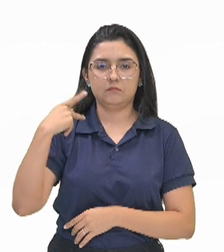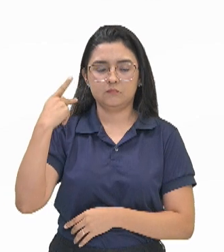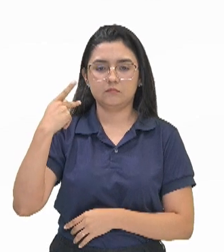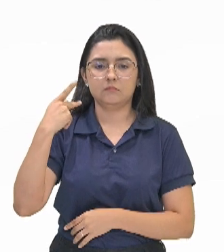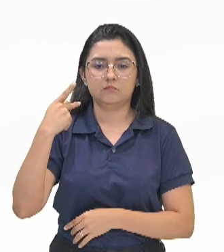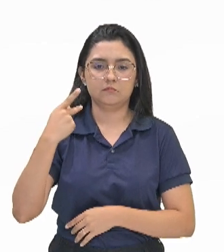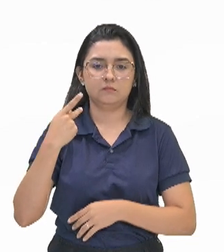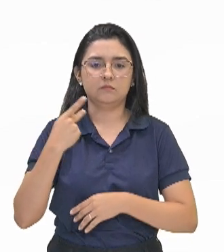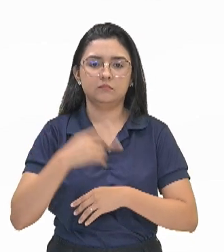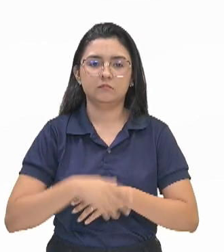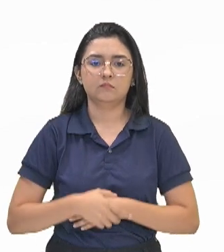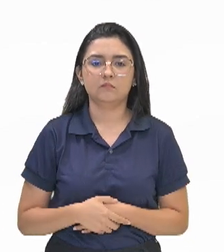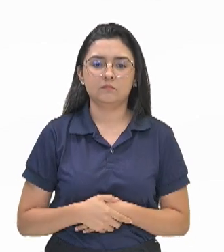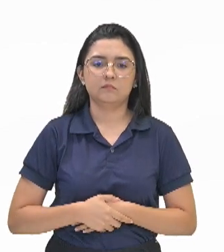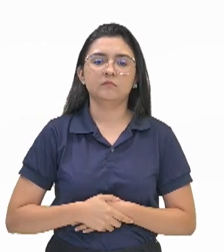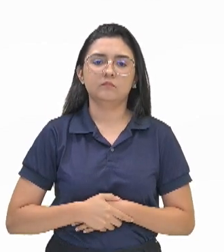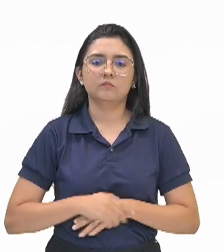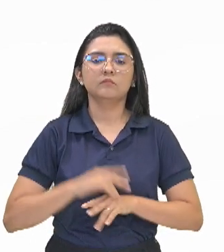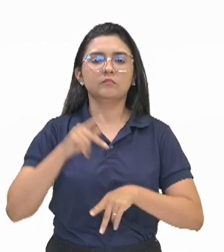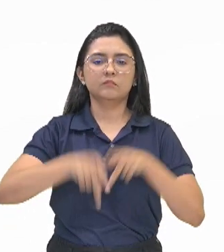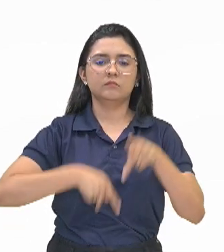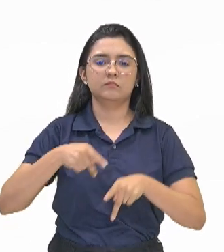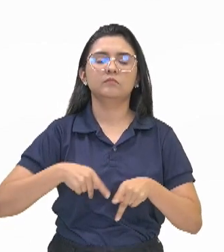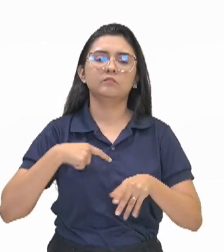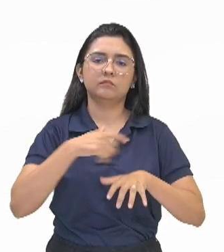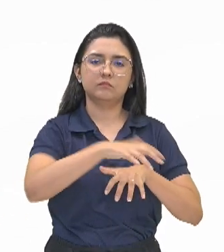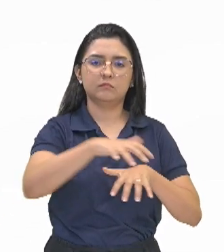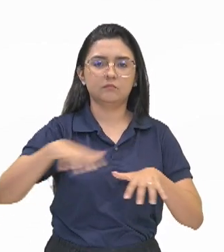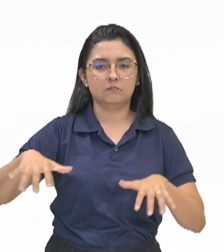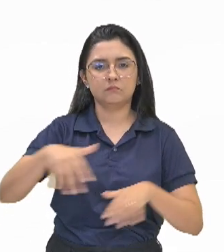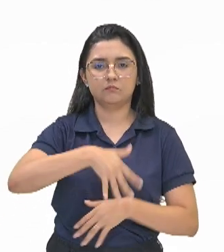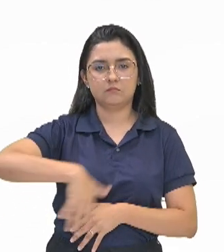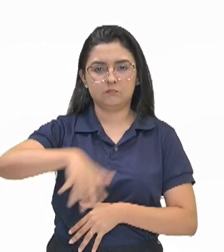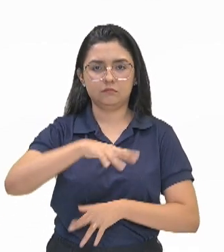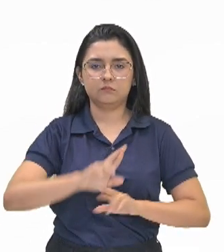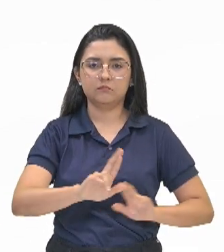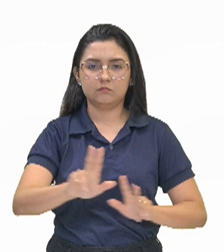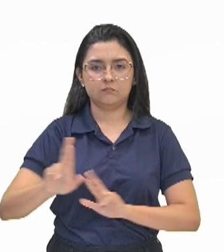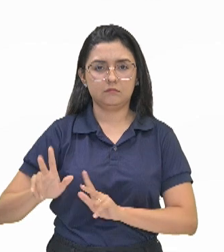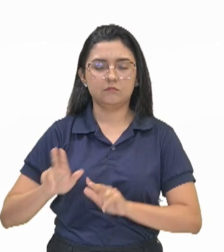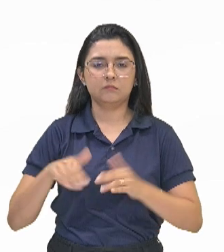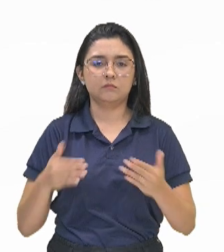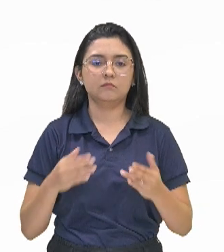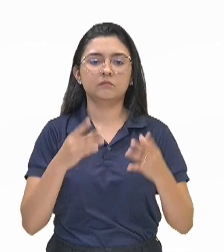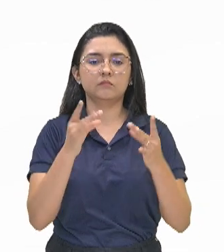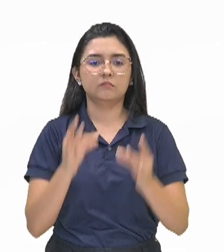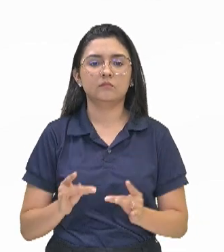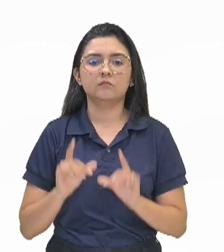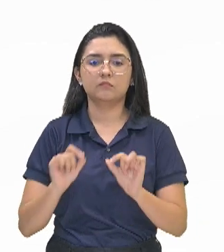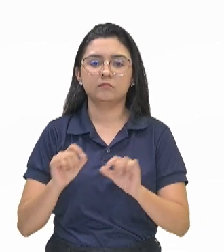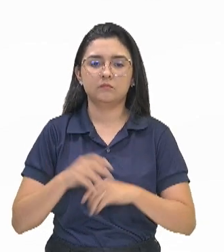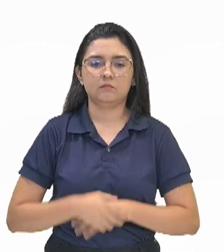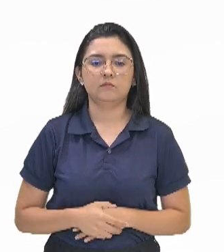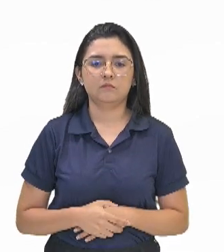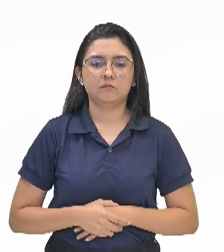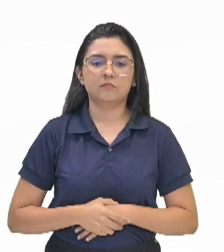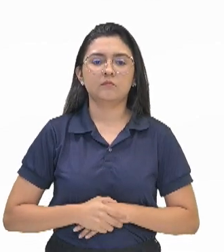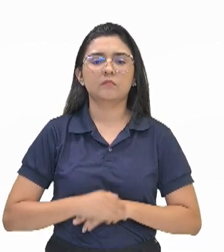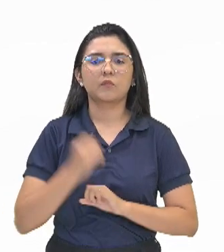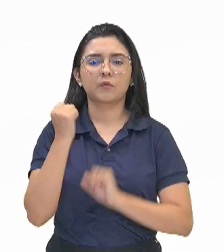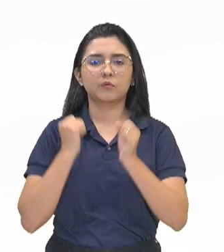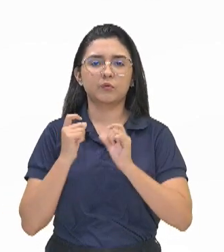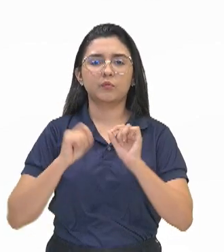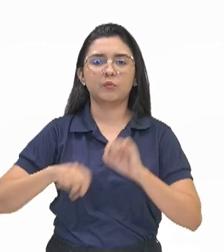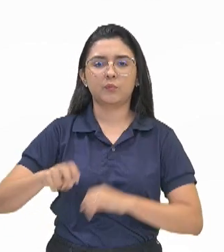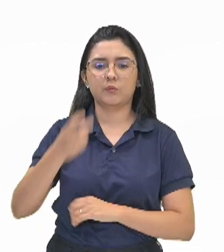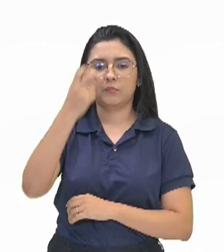entre grupos populacionais em diferentes espaços. E o detalhamento, nós vamos falar sobre a